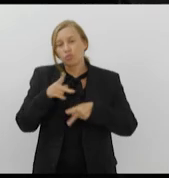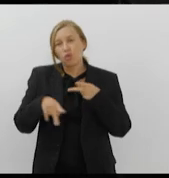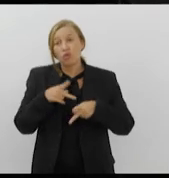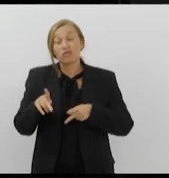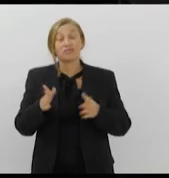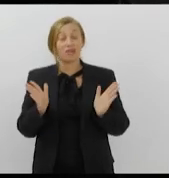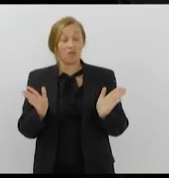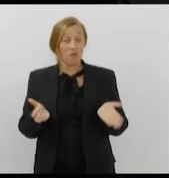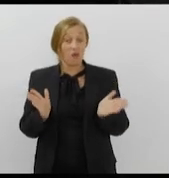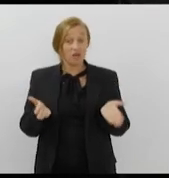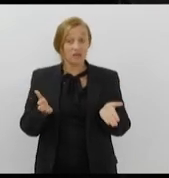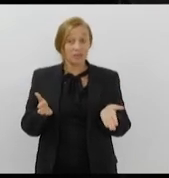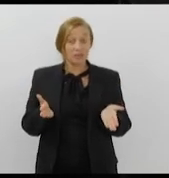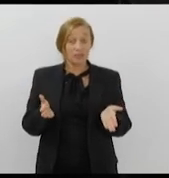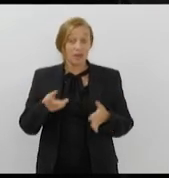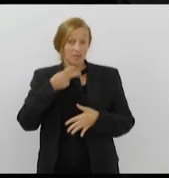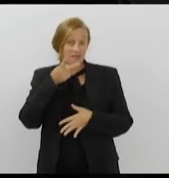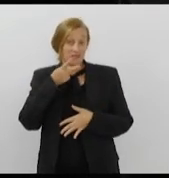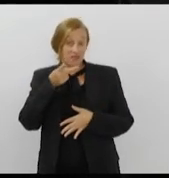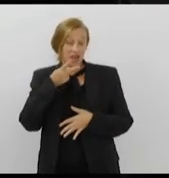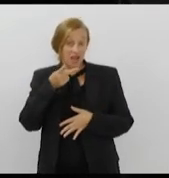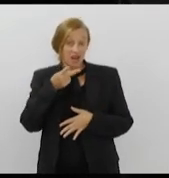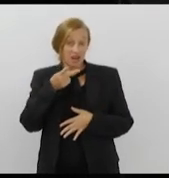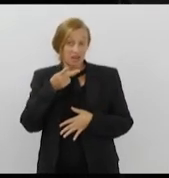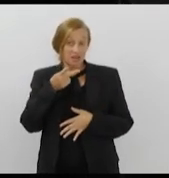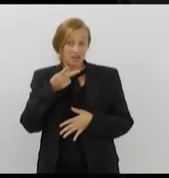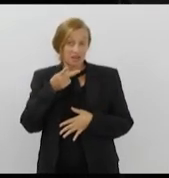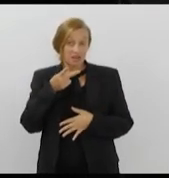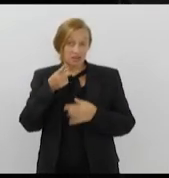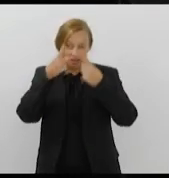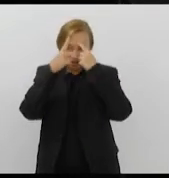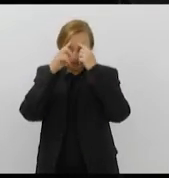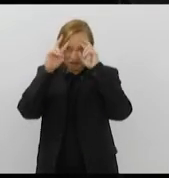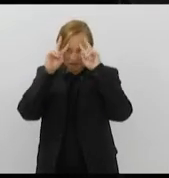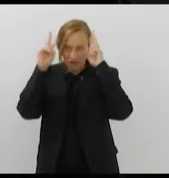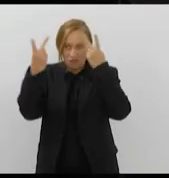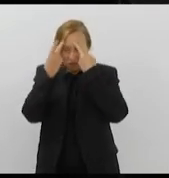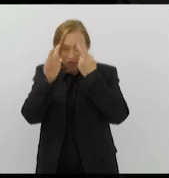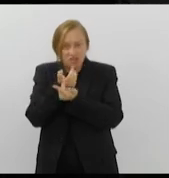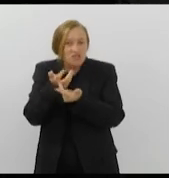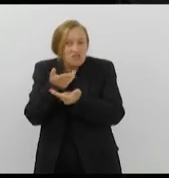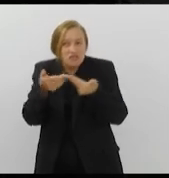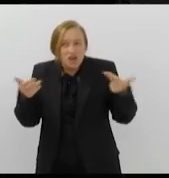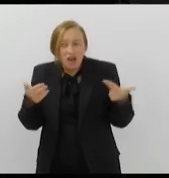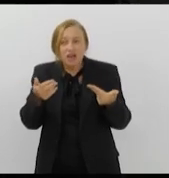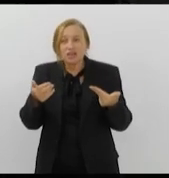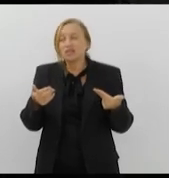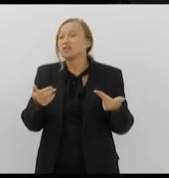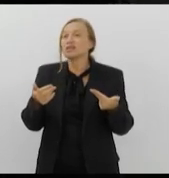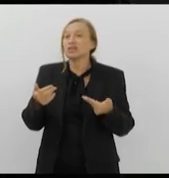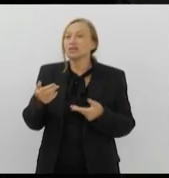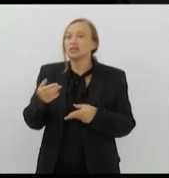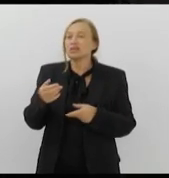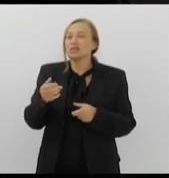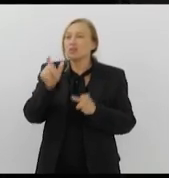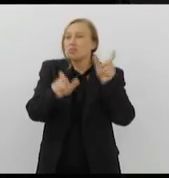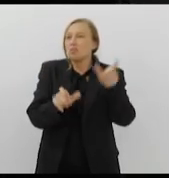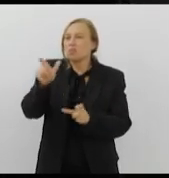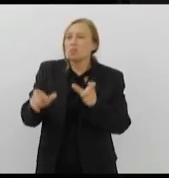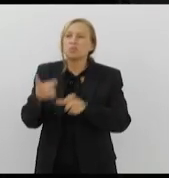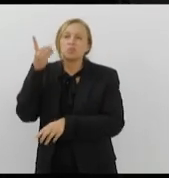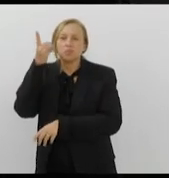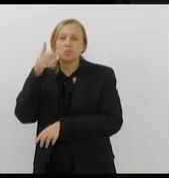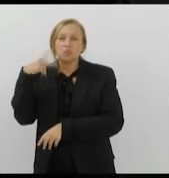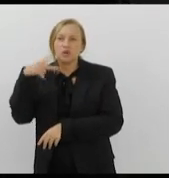a minha explanação, externando a revolta de muitos munícipes que me mandaram o vídeo. O vídeo da senhora